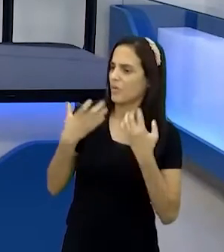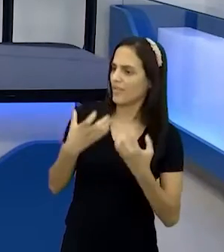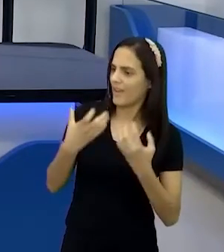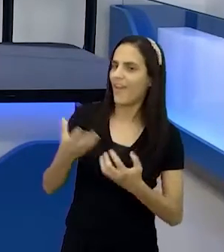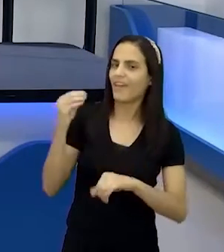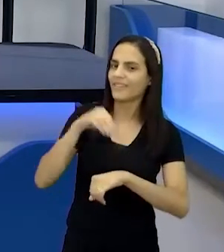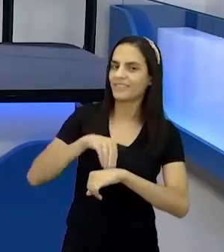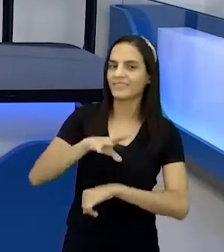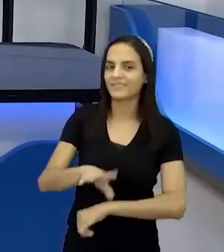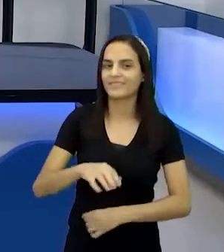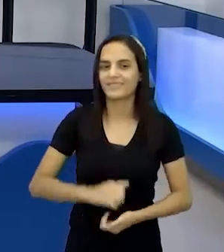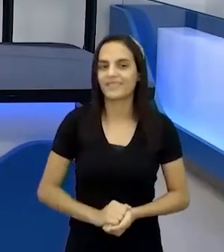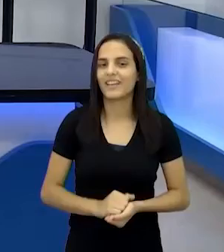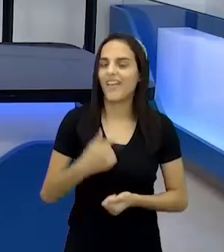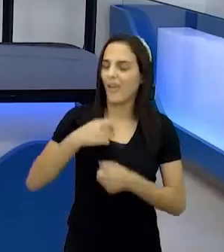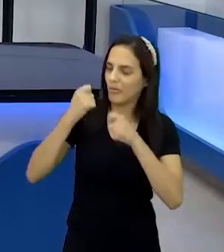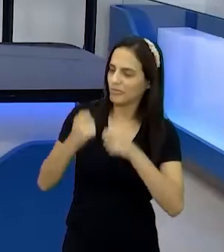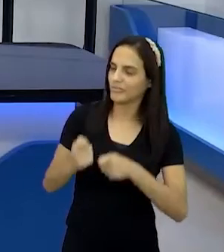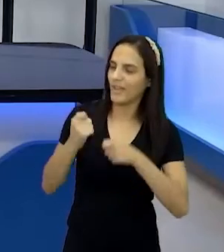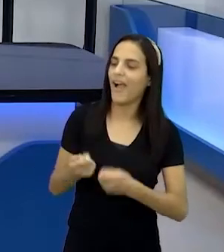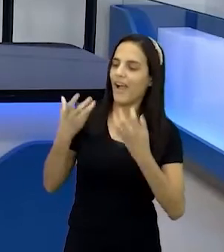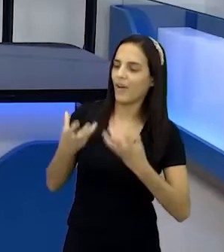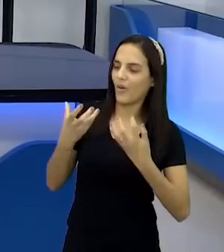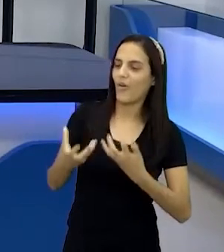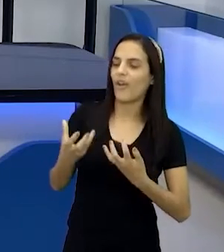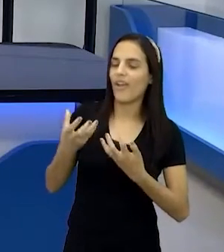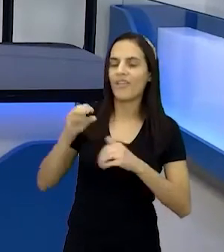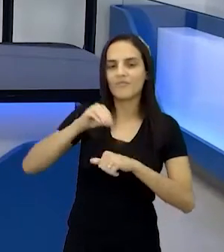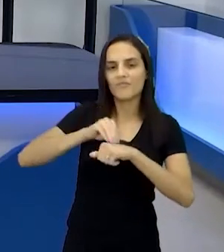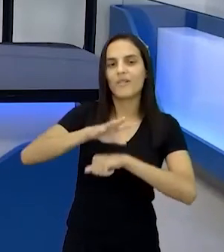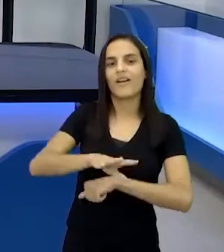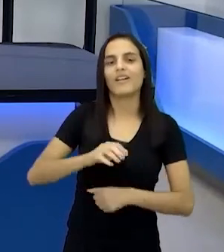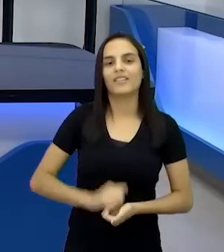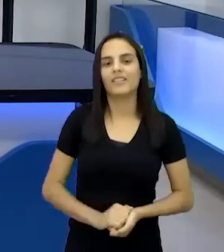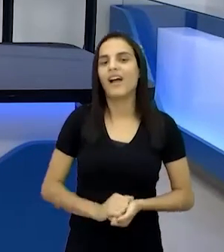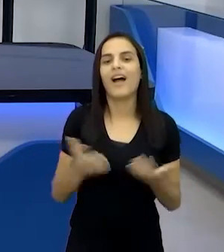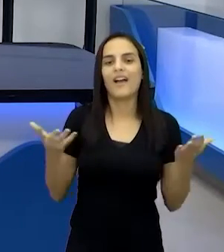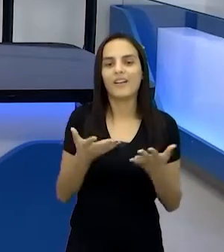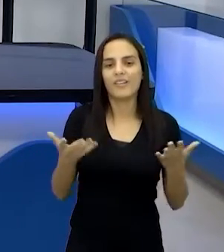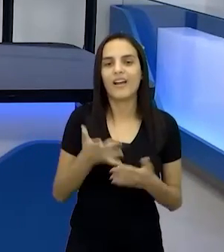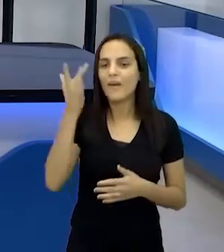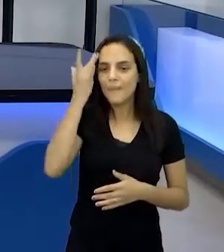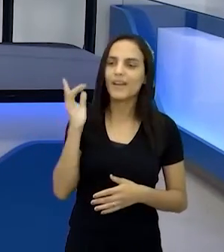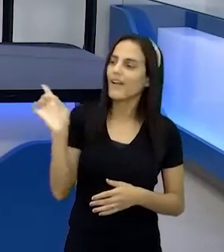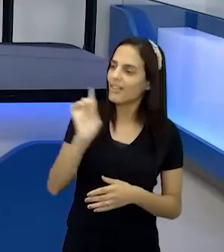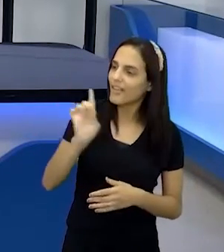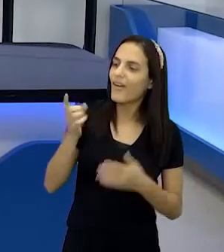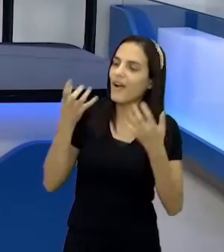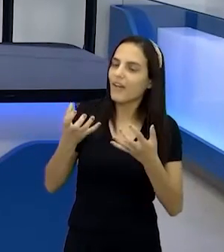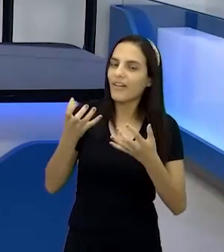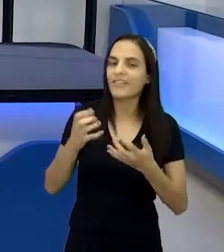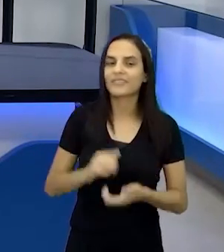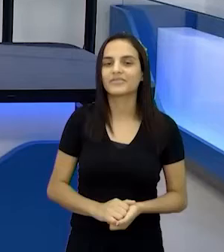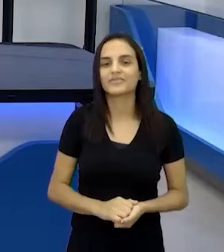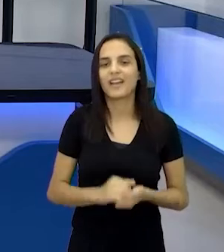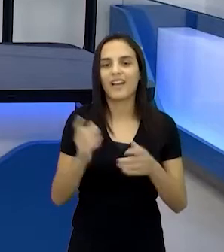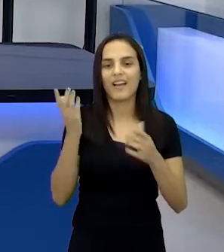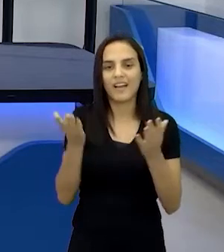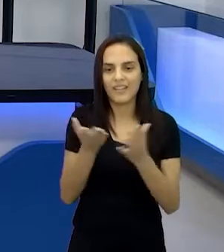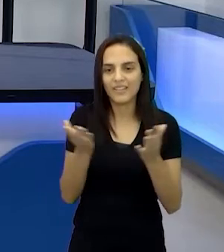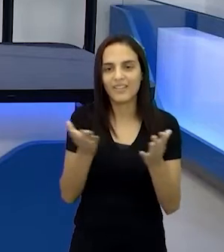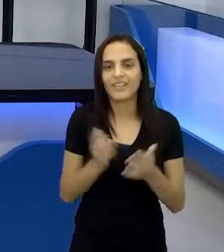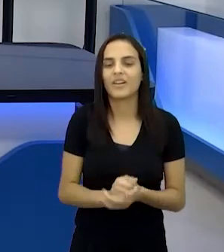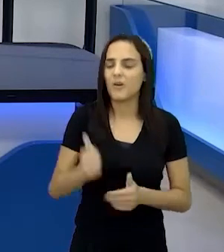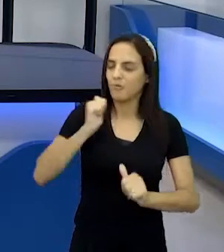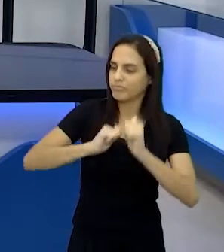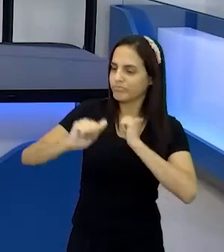eu exijo agora, nesse momento. Não quero amanhã, quero agora. Mas tudo bem, espera, tá bom, tudo bem. Os ansiosos de plantão,